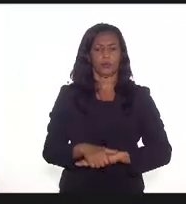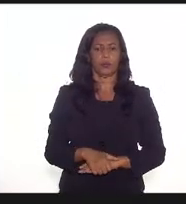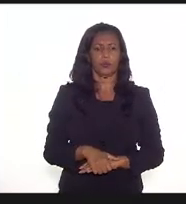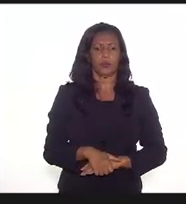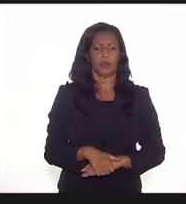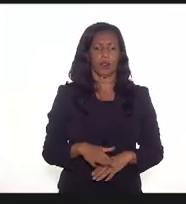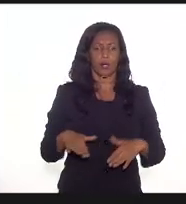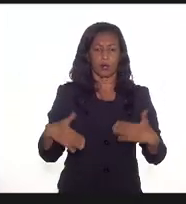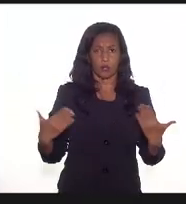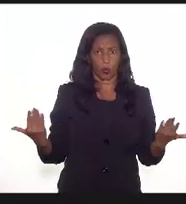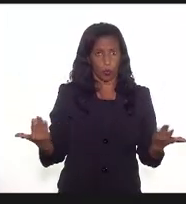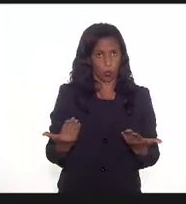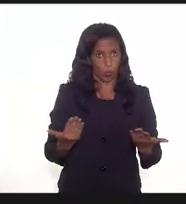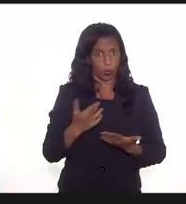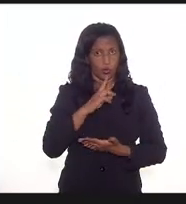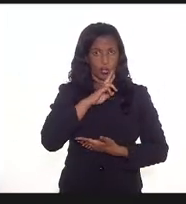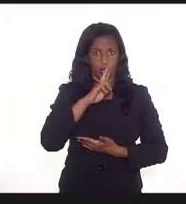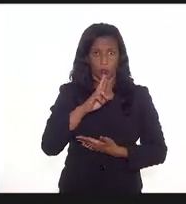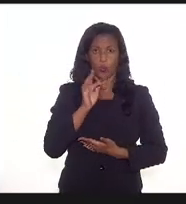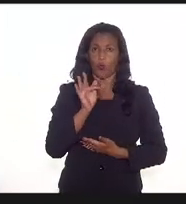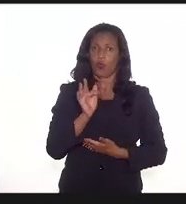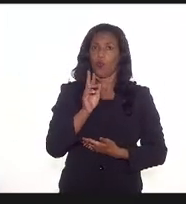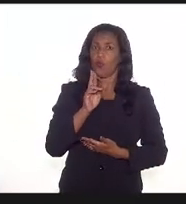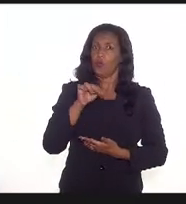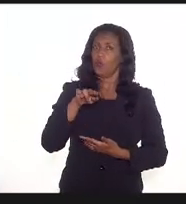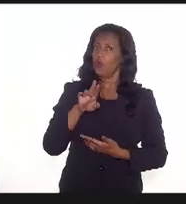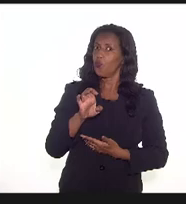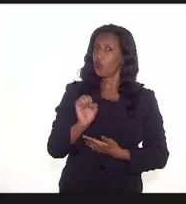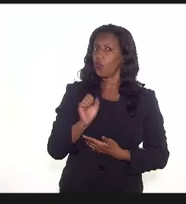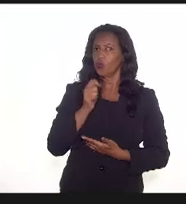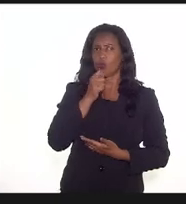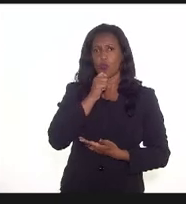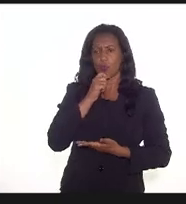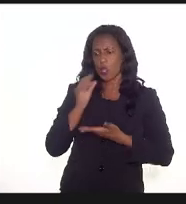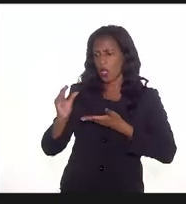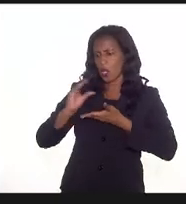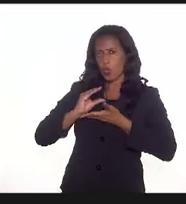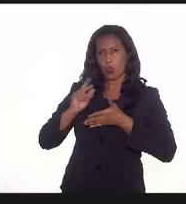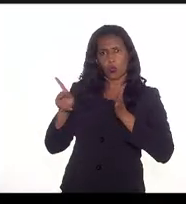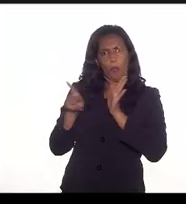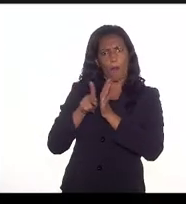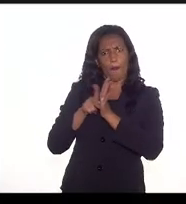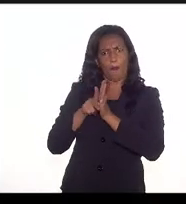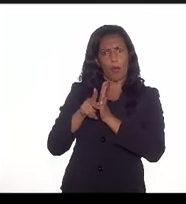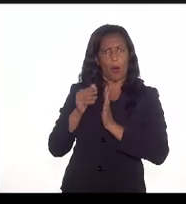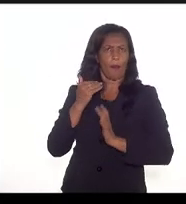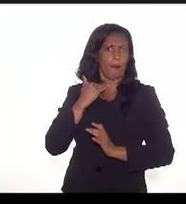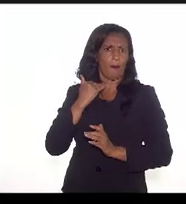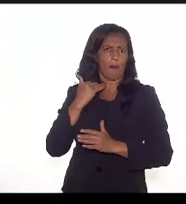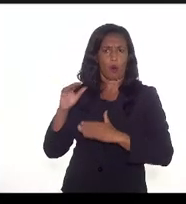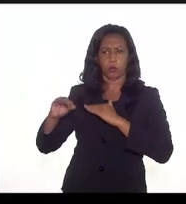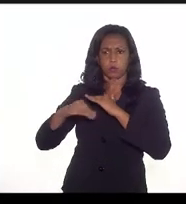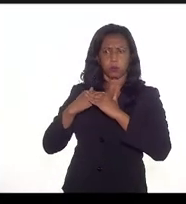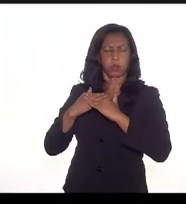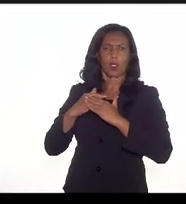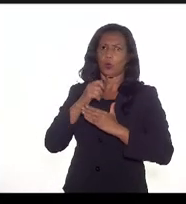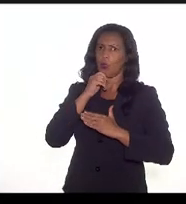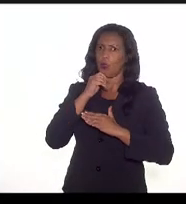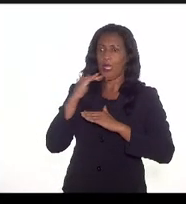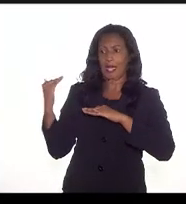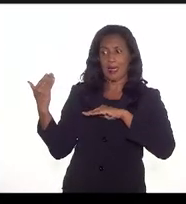Então, hoje, respondendo, hoje o Fundes não tem recursos financeiros na conta dele. Ele entra e automaticamente